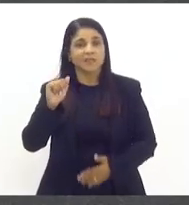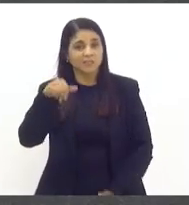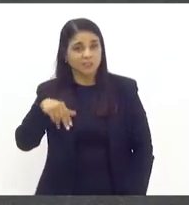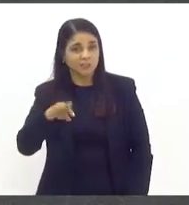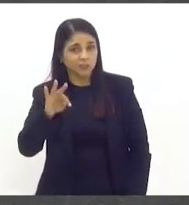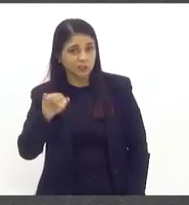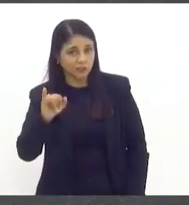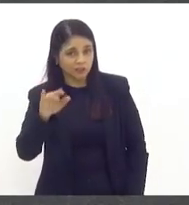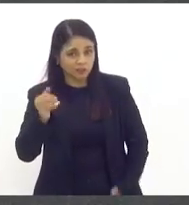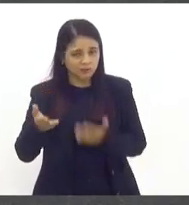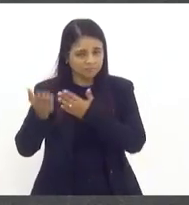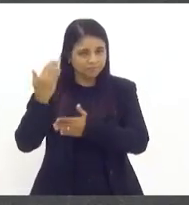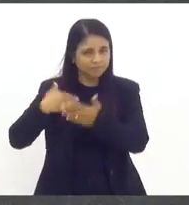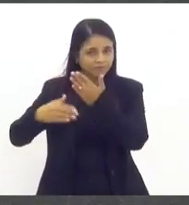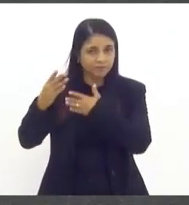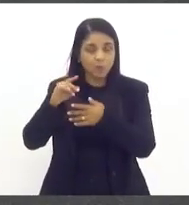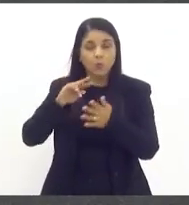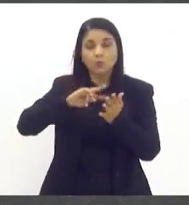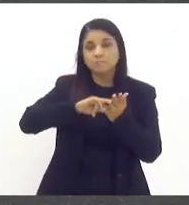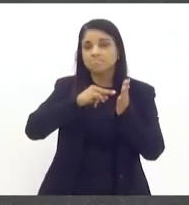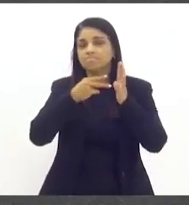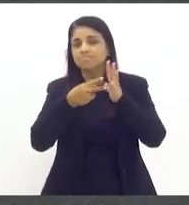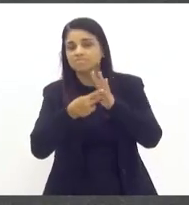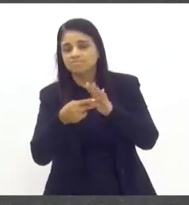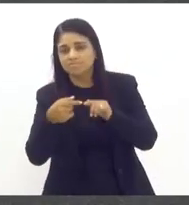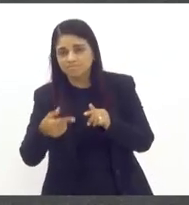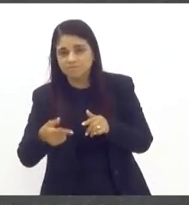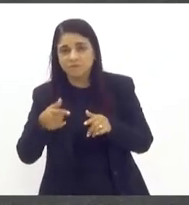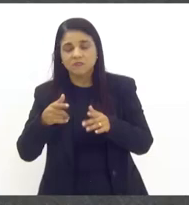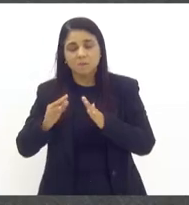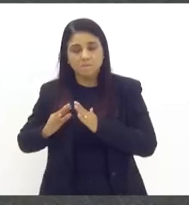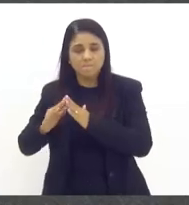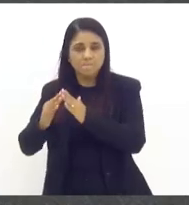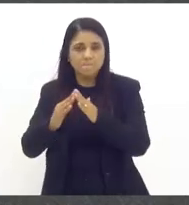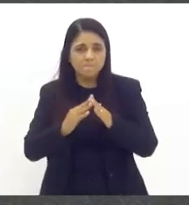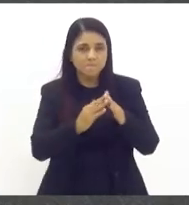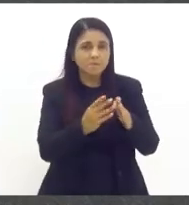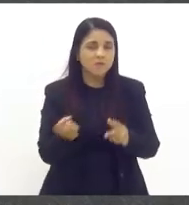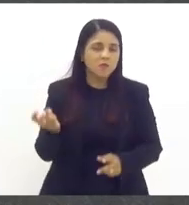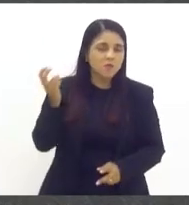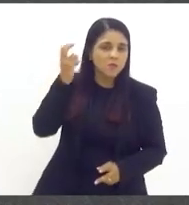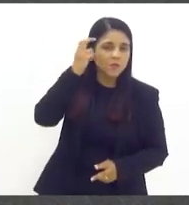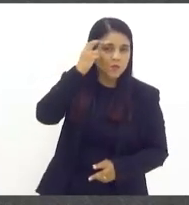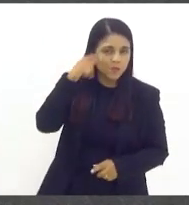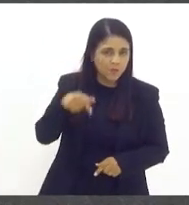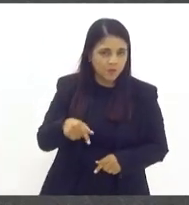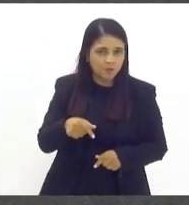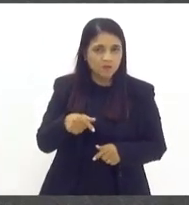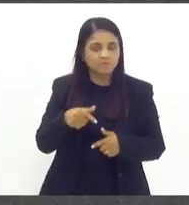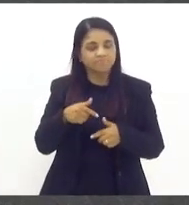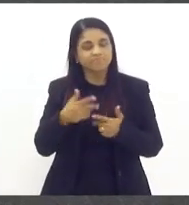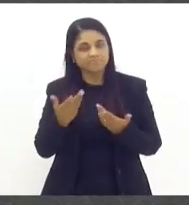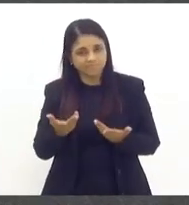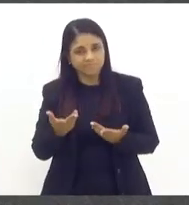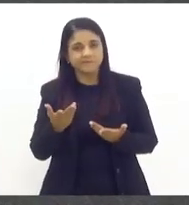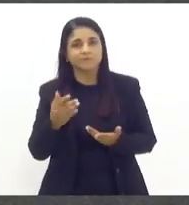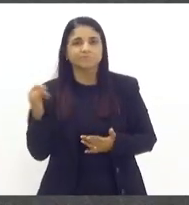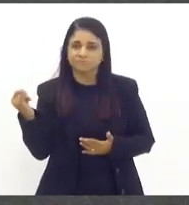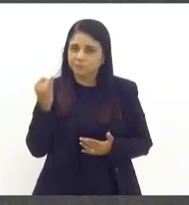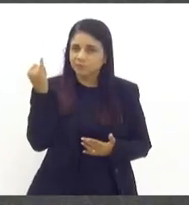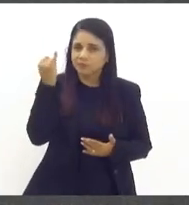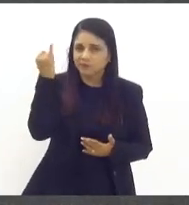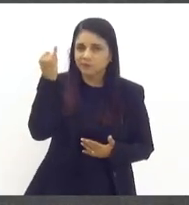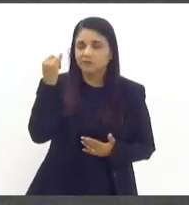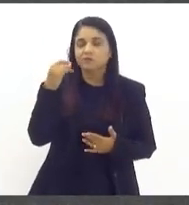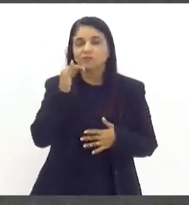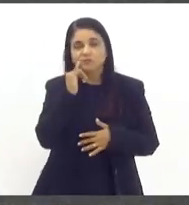o funk para as comunidades periféricas e para os fazedores de Cultura desse segmento tão importante muito importante